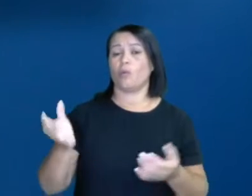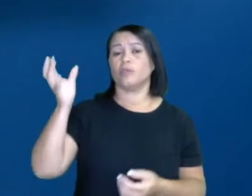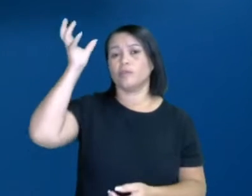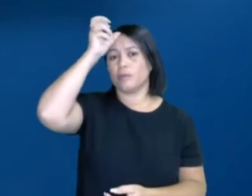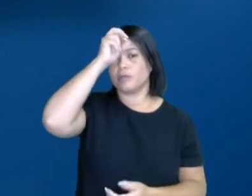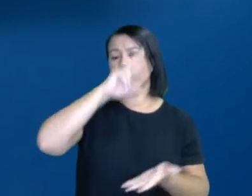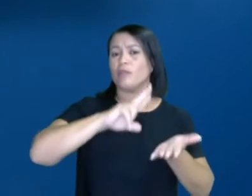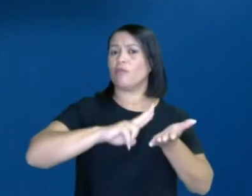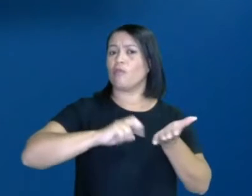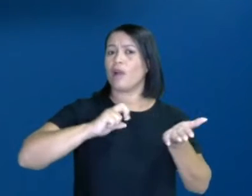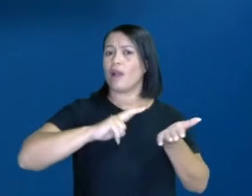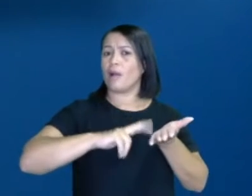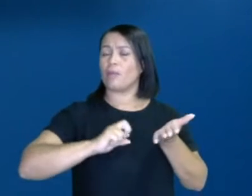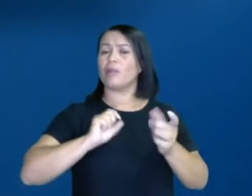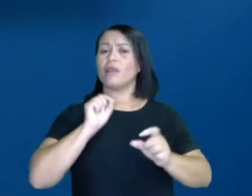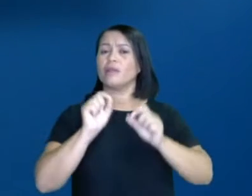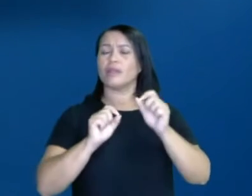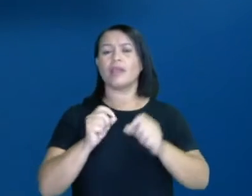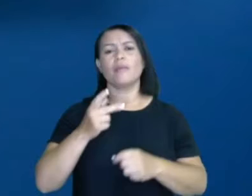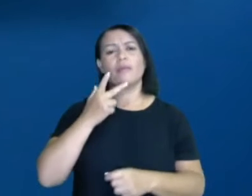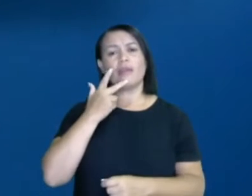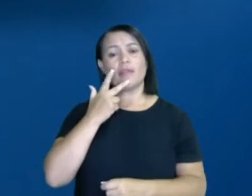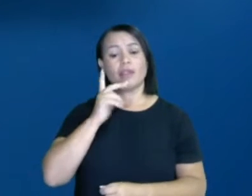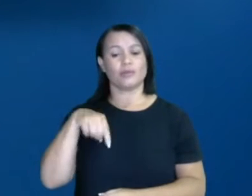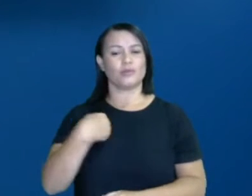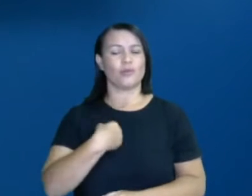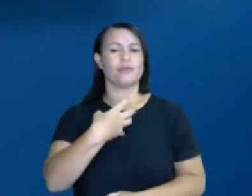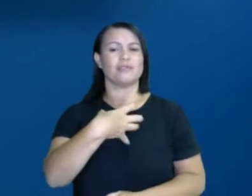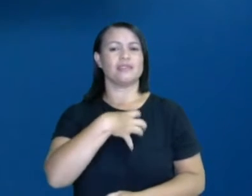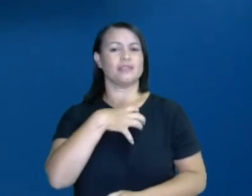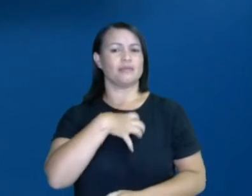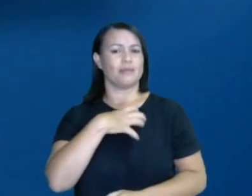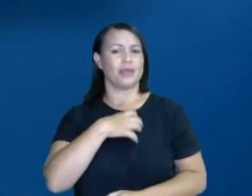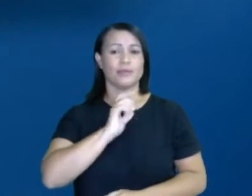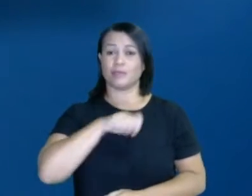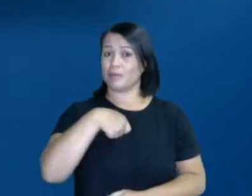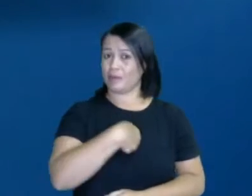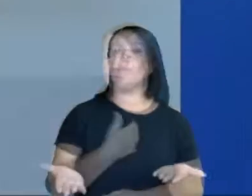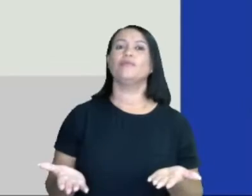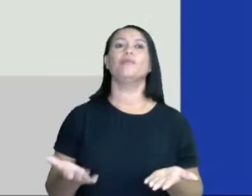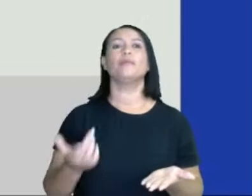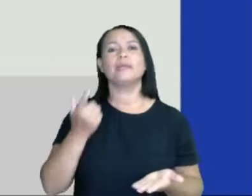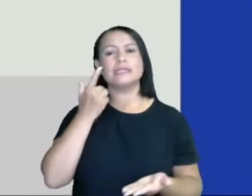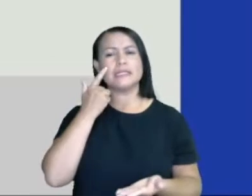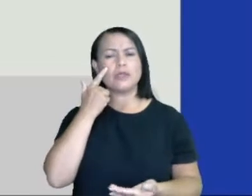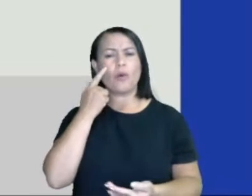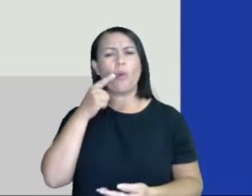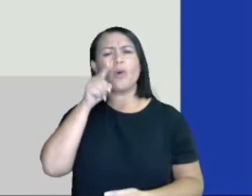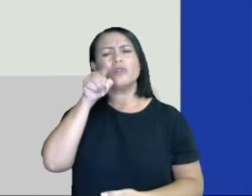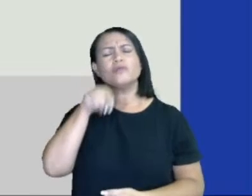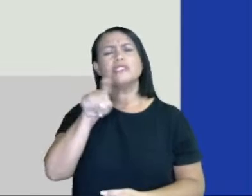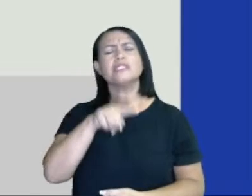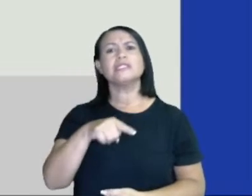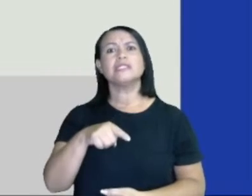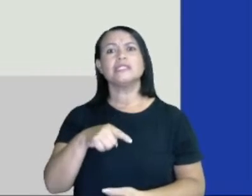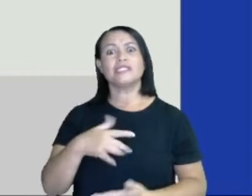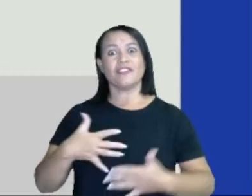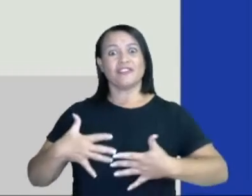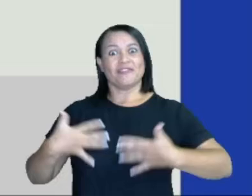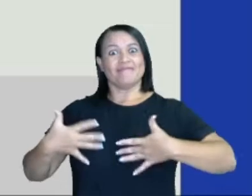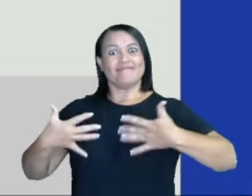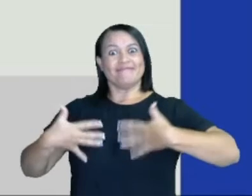o vocabulário para a gente falar sobre os nossos sentimentos em espanhol. Bora lá! Quando você está